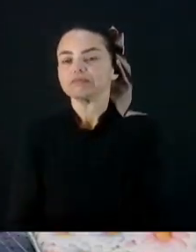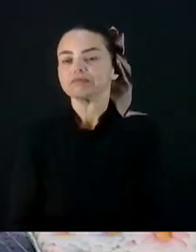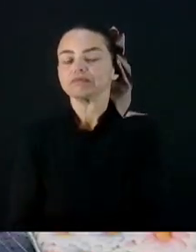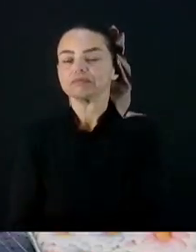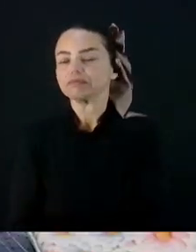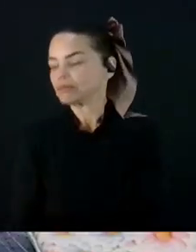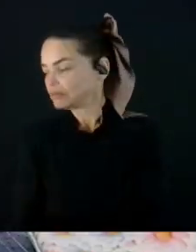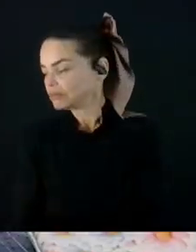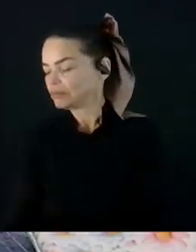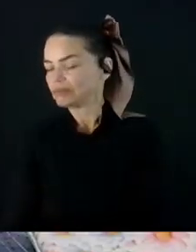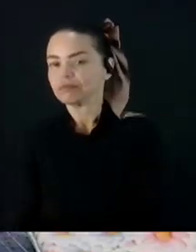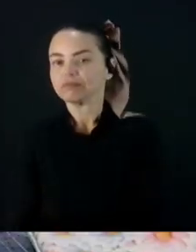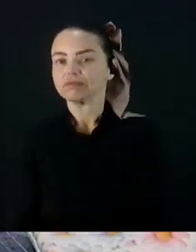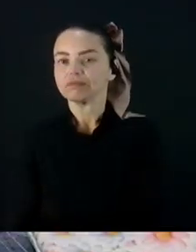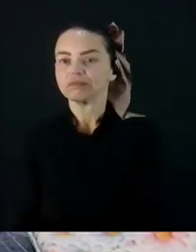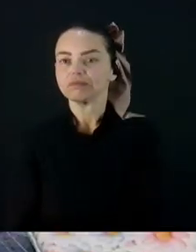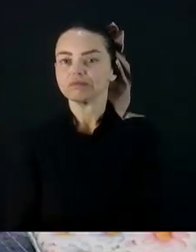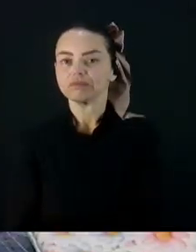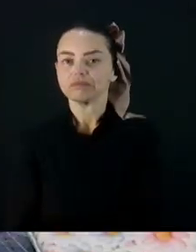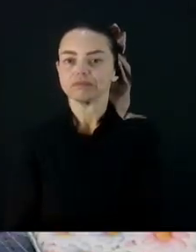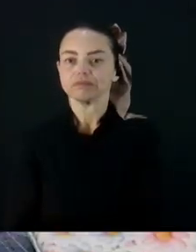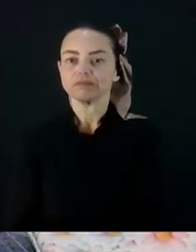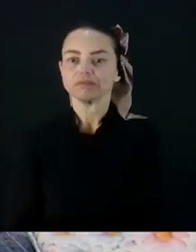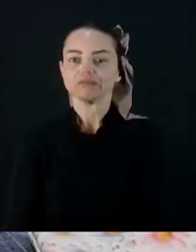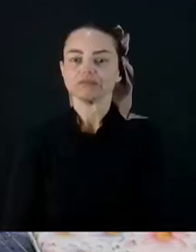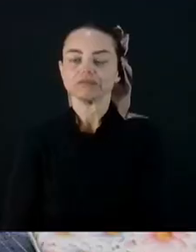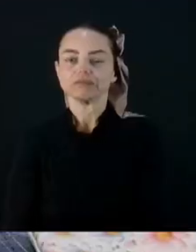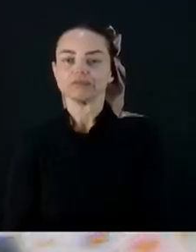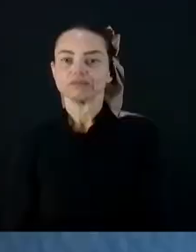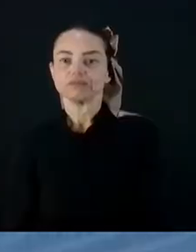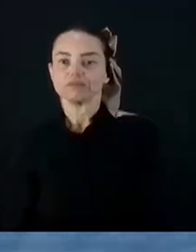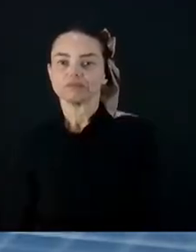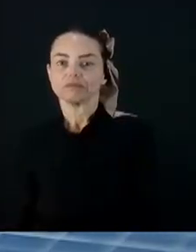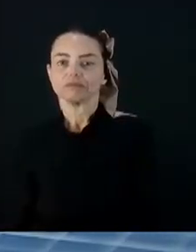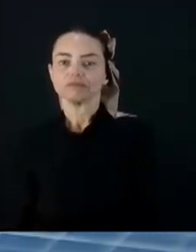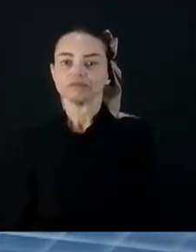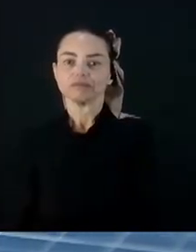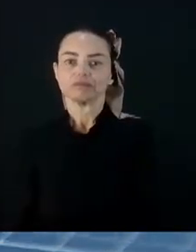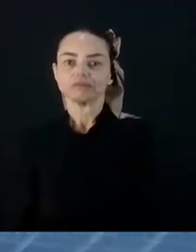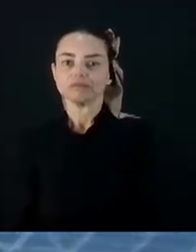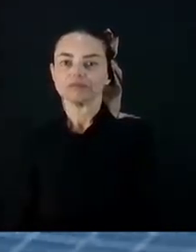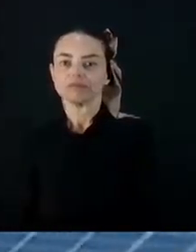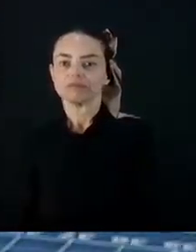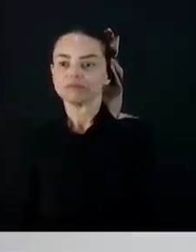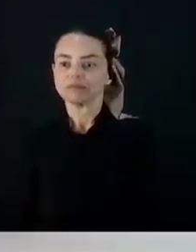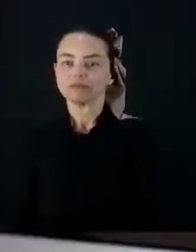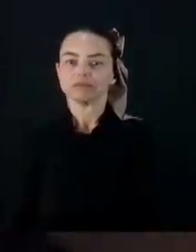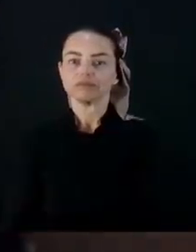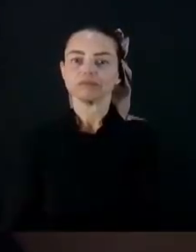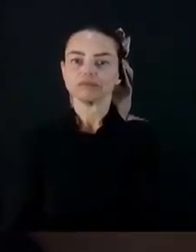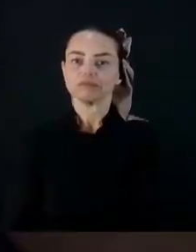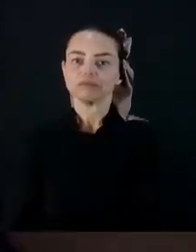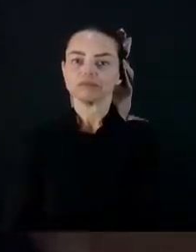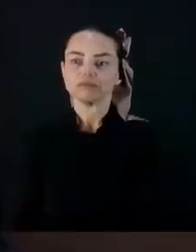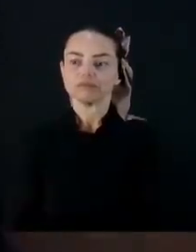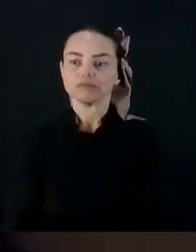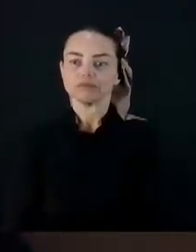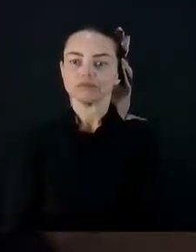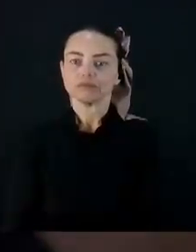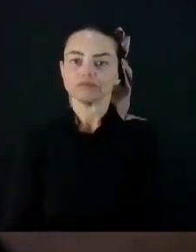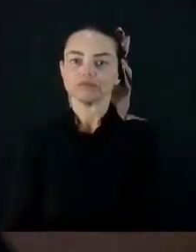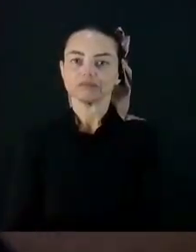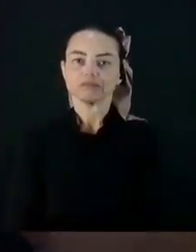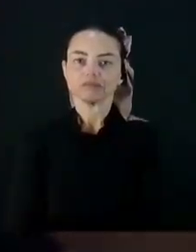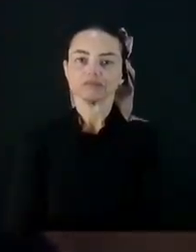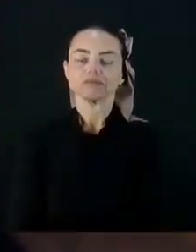tô confiante nele. Que ele vai ficar muito certinho. E aí agora a gente vai puxar tudo. E tá